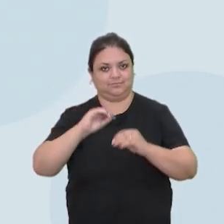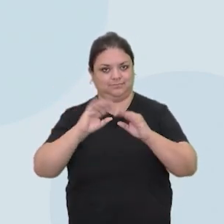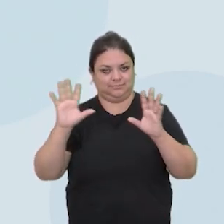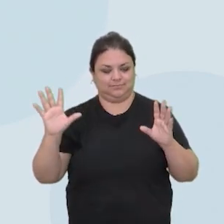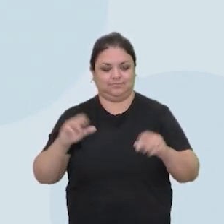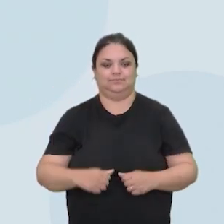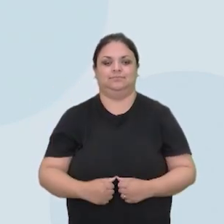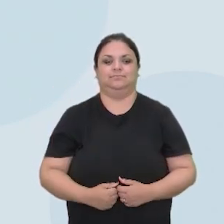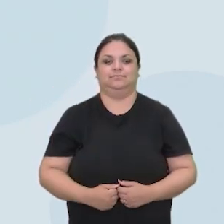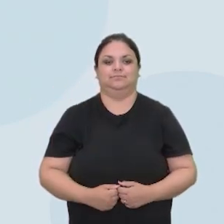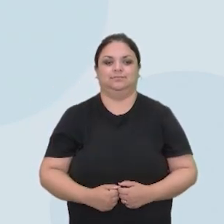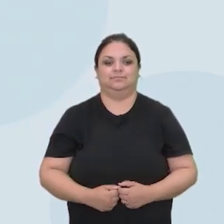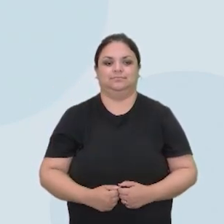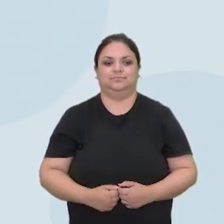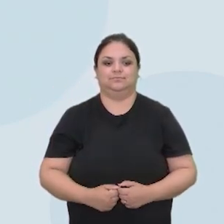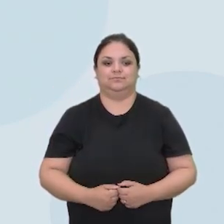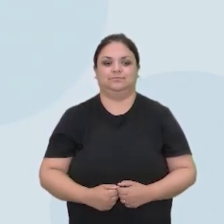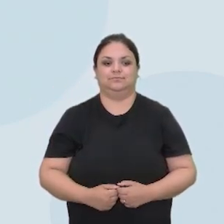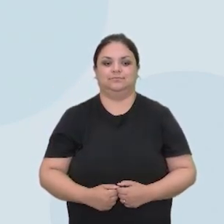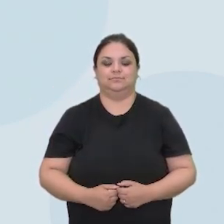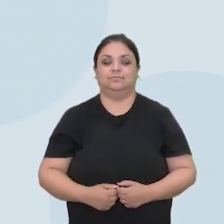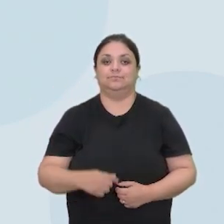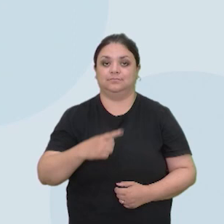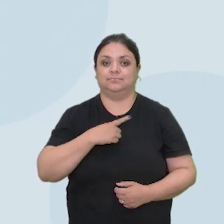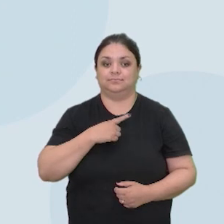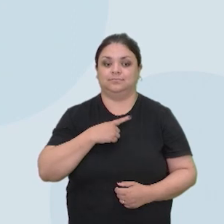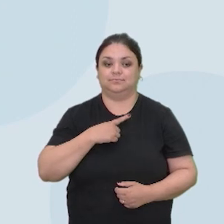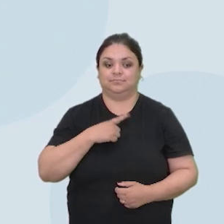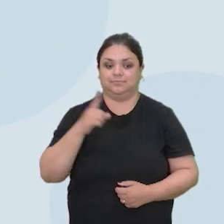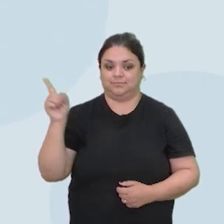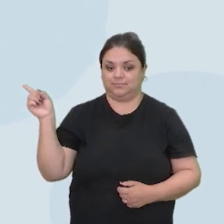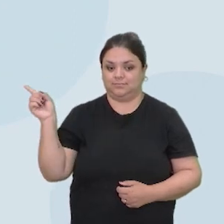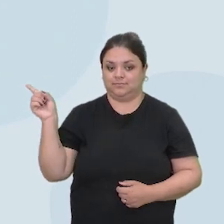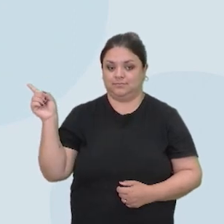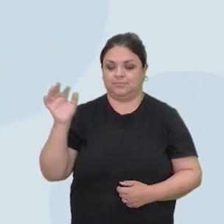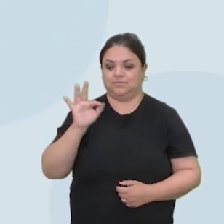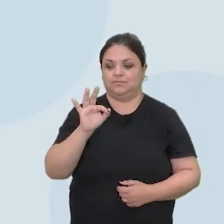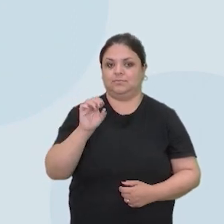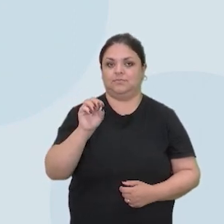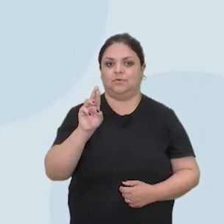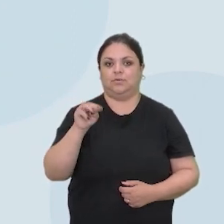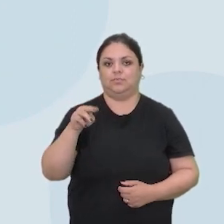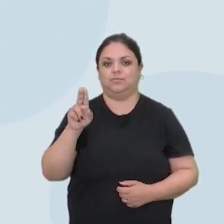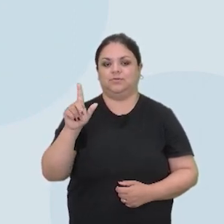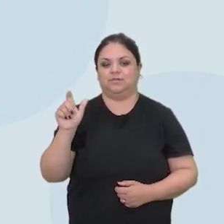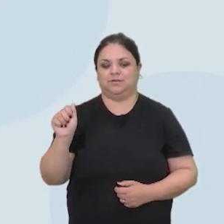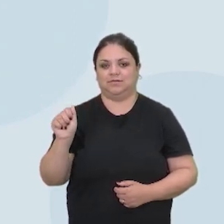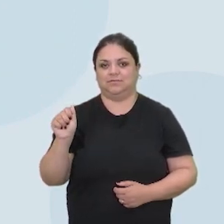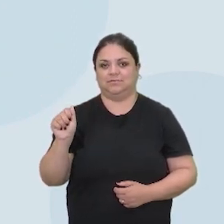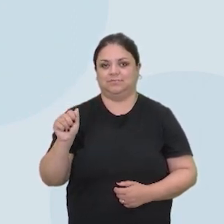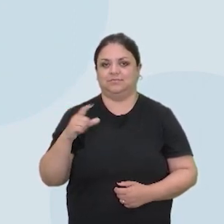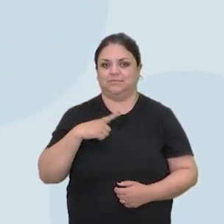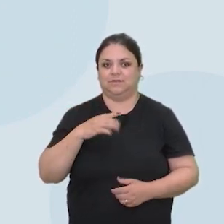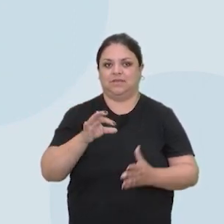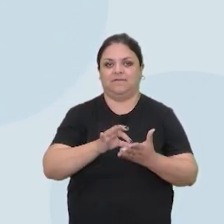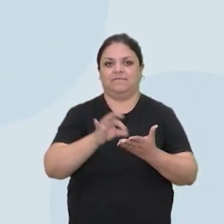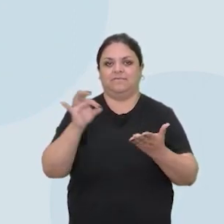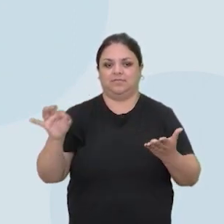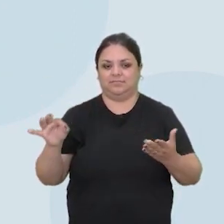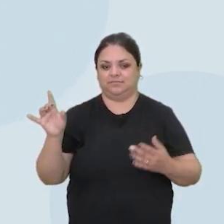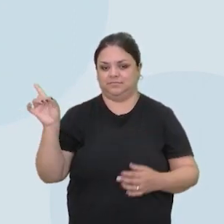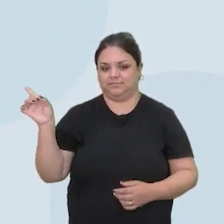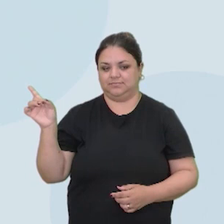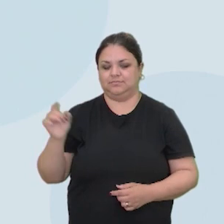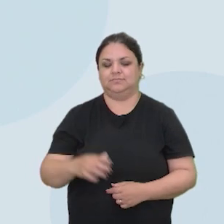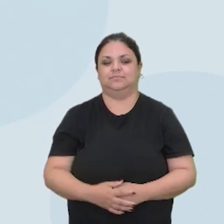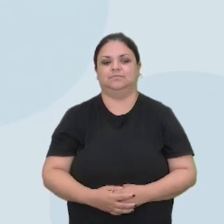acontecer. Então, o que a gente tem aqui? A gente tem uma fórmula, tá? Uma fração, né, professor? É uma fração aí.